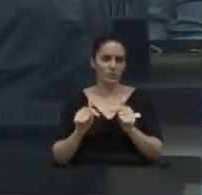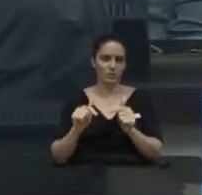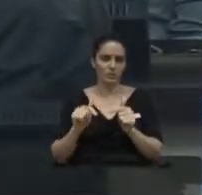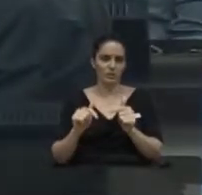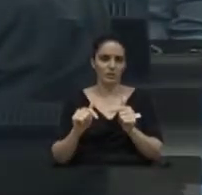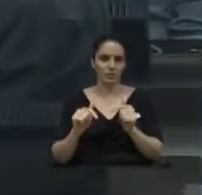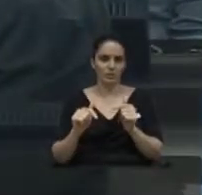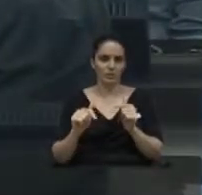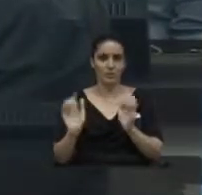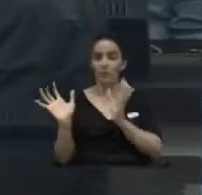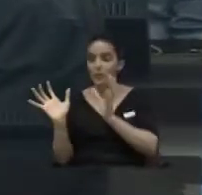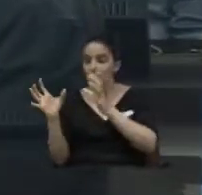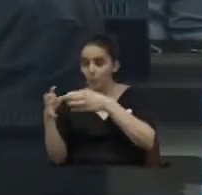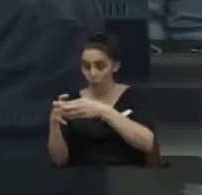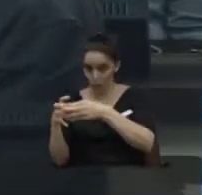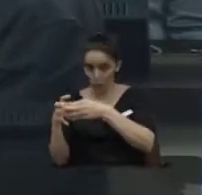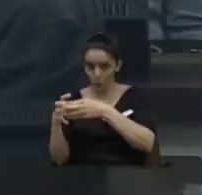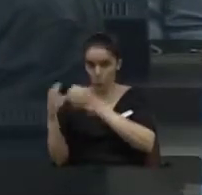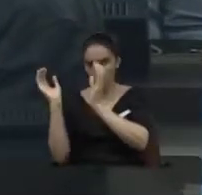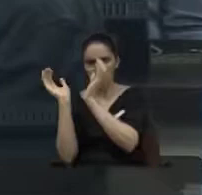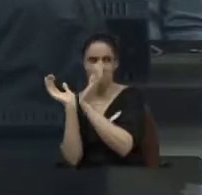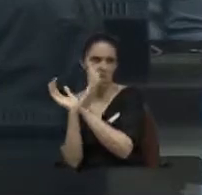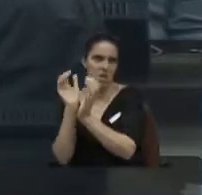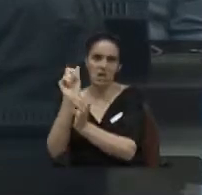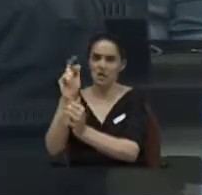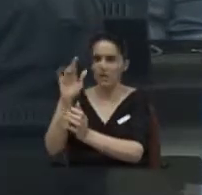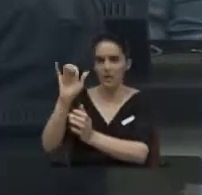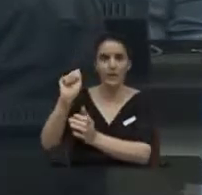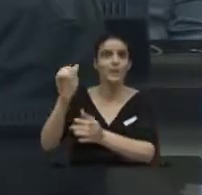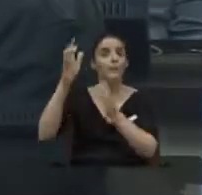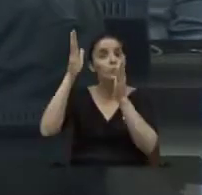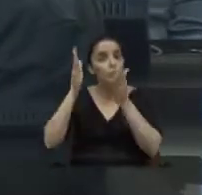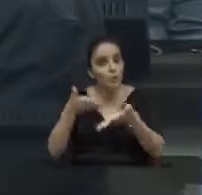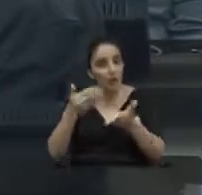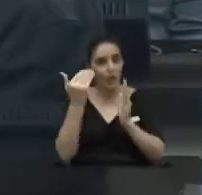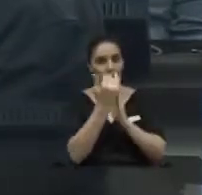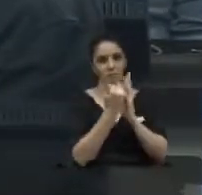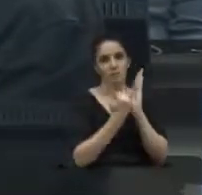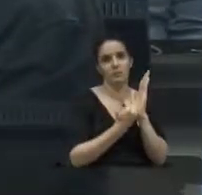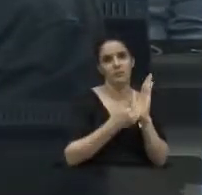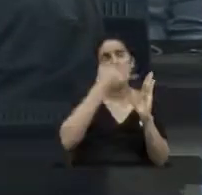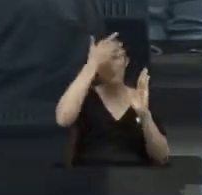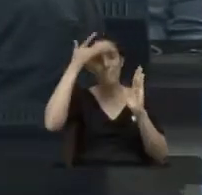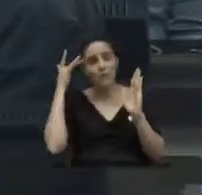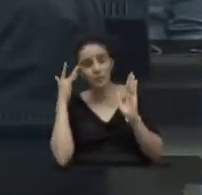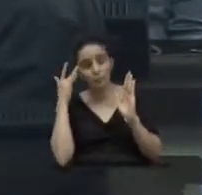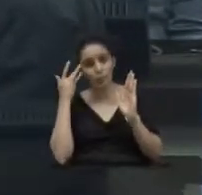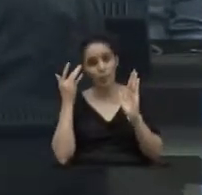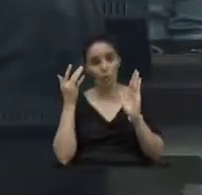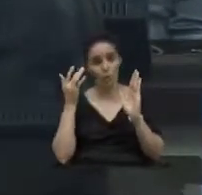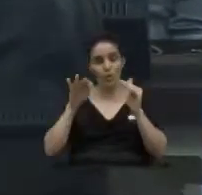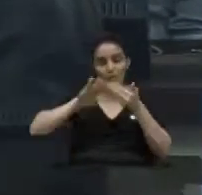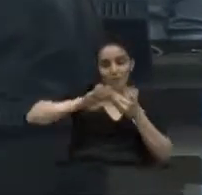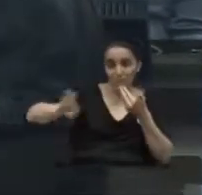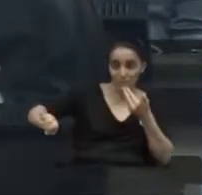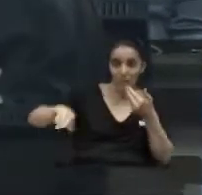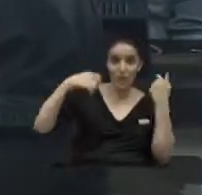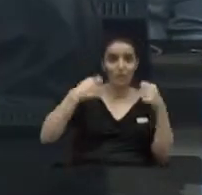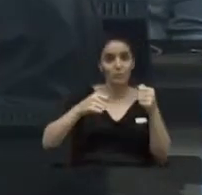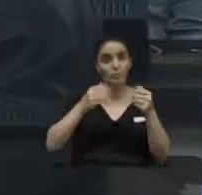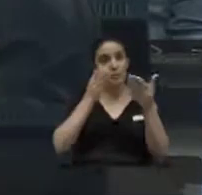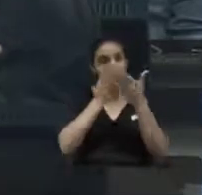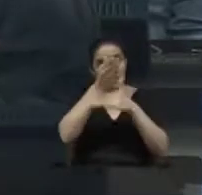estão vinculados a alguma entidade, esses teriam que se amoldar